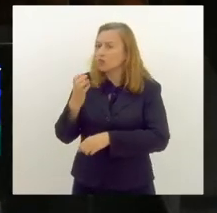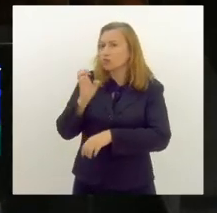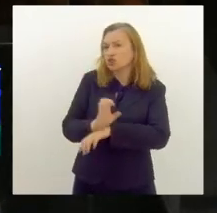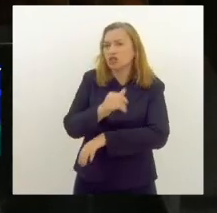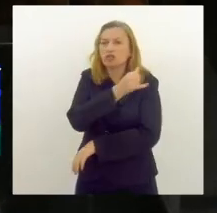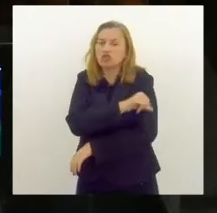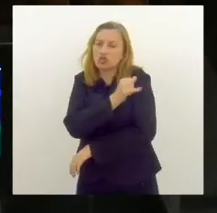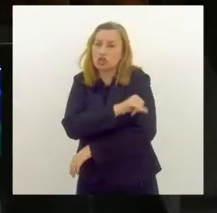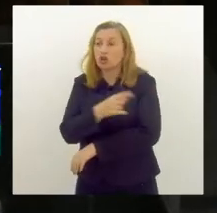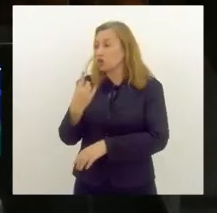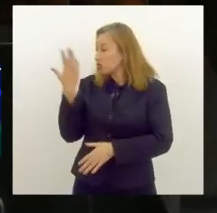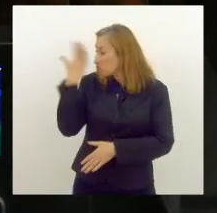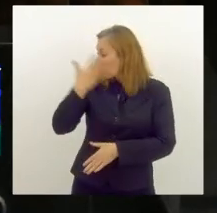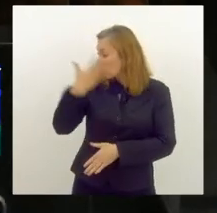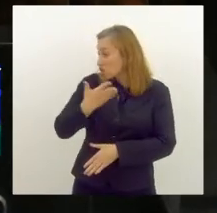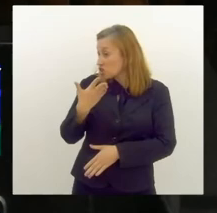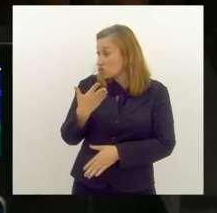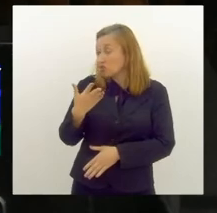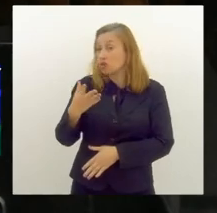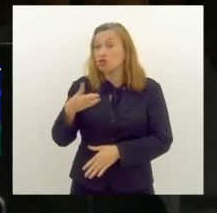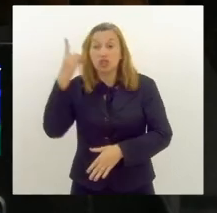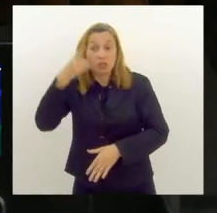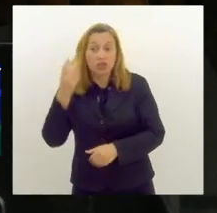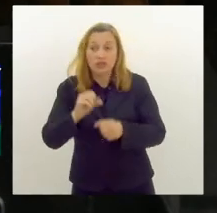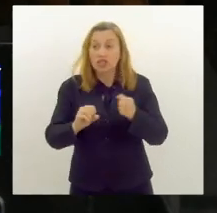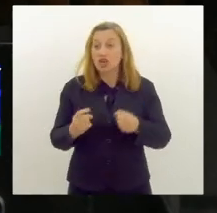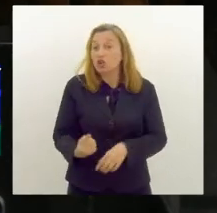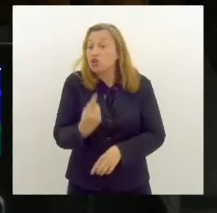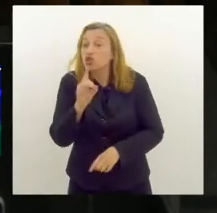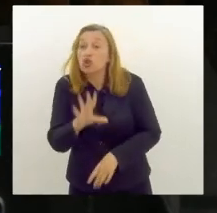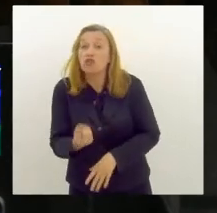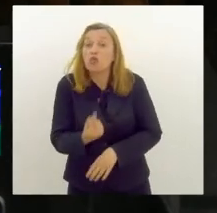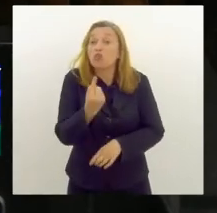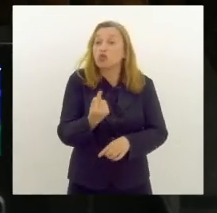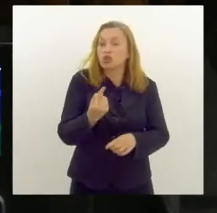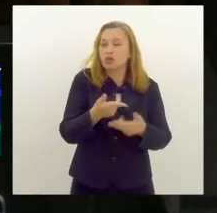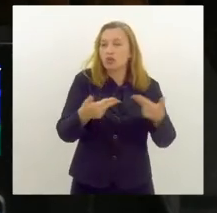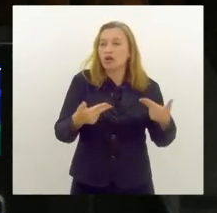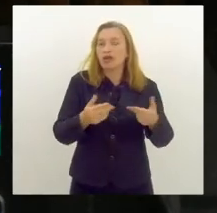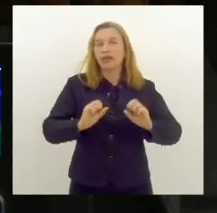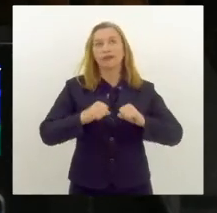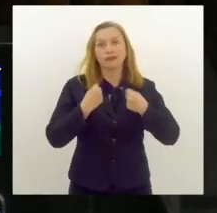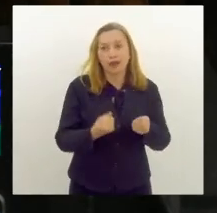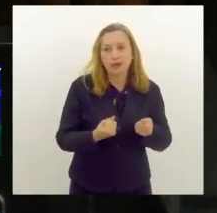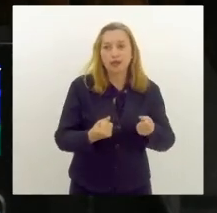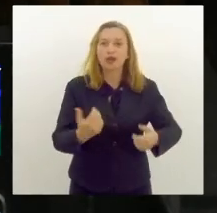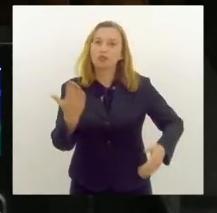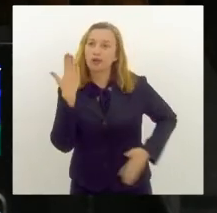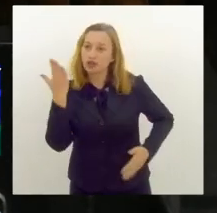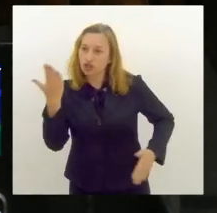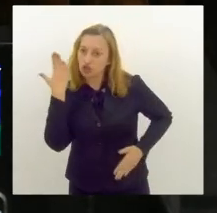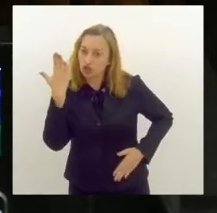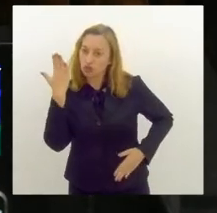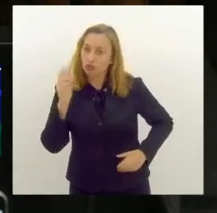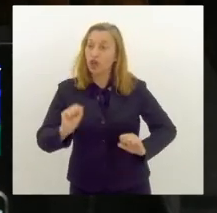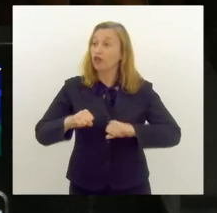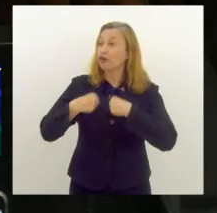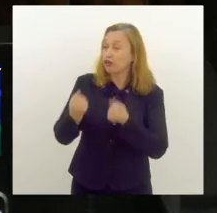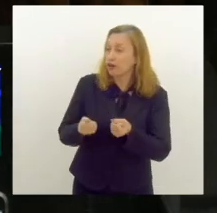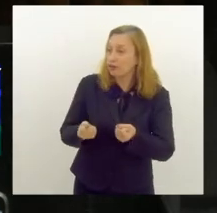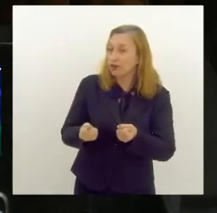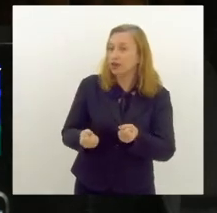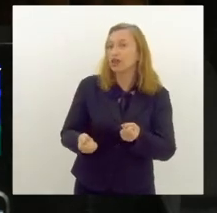esses mandatos fazerem. Como eu disse mais uma vez, a única coisa que fazem é defender o narcotráfico, defender o